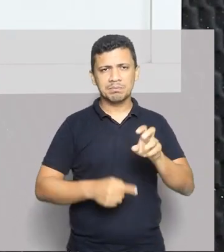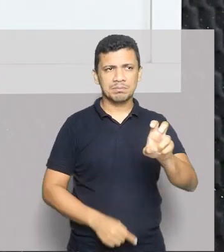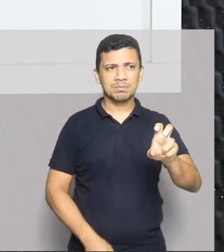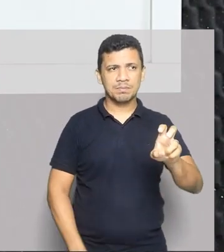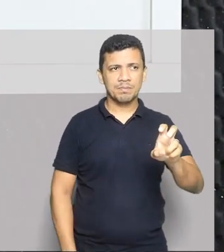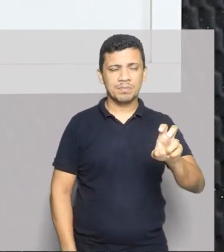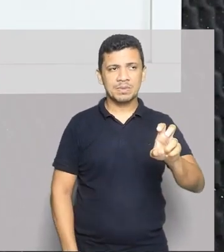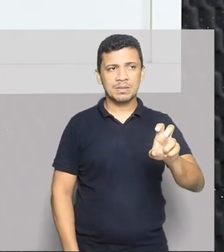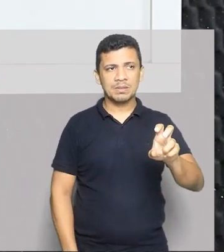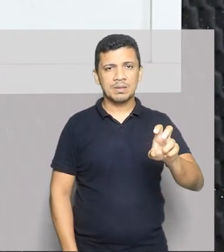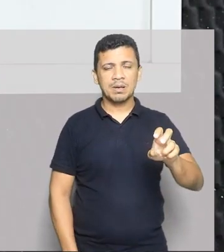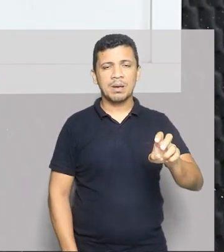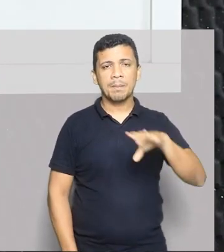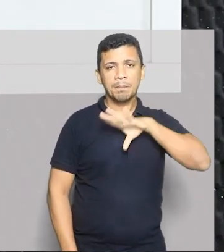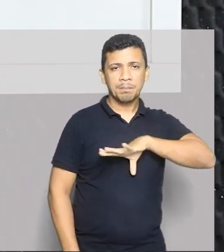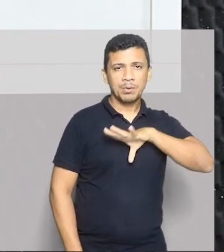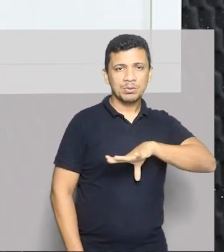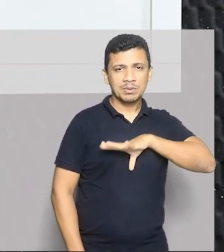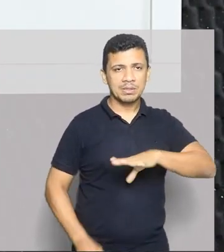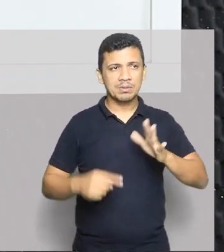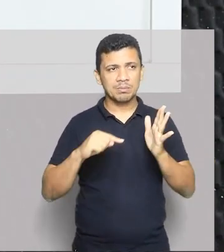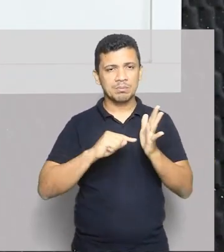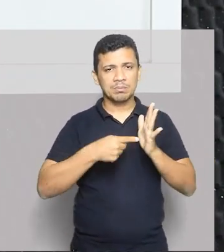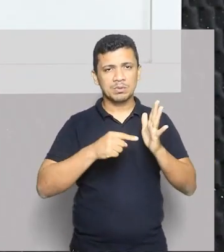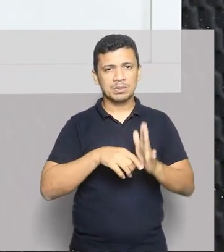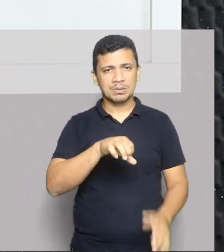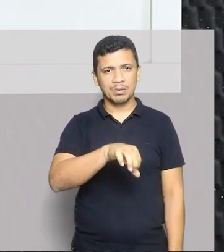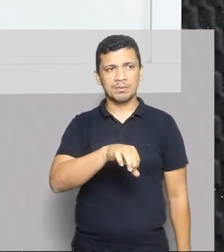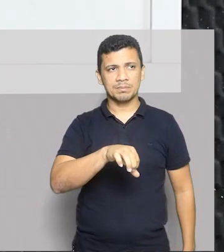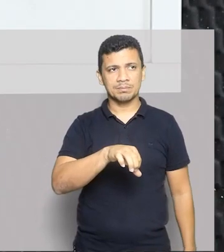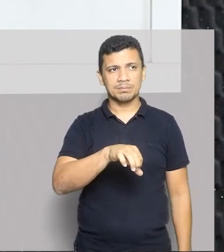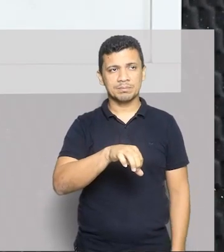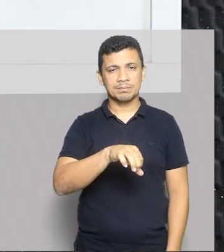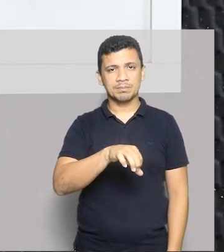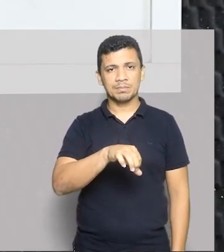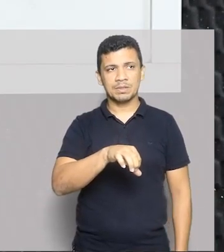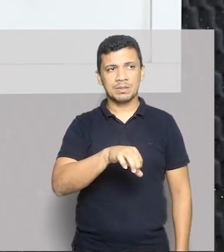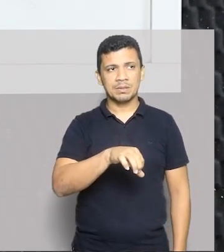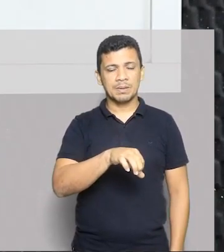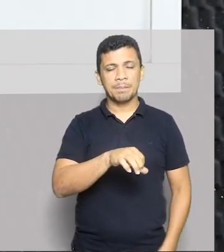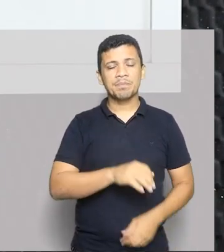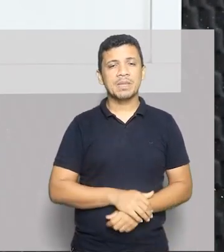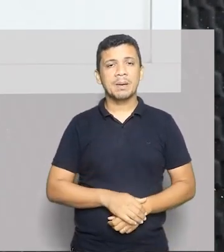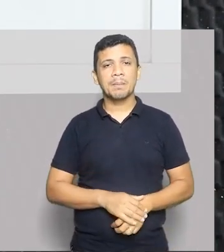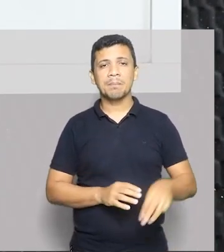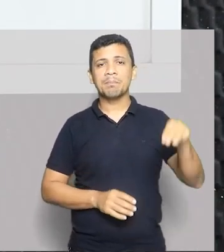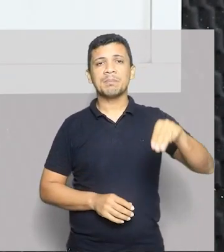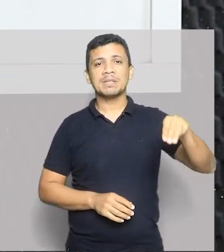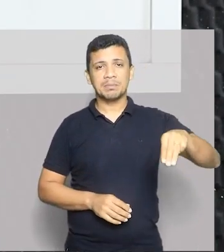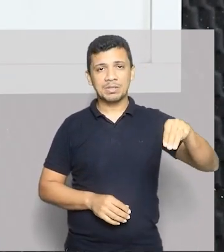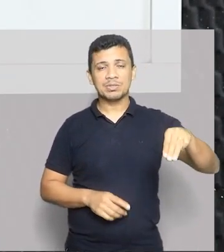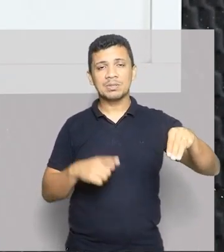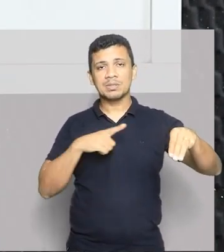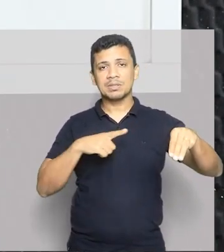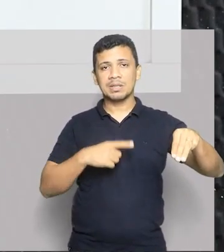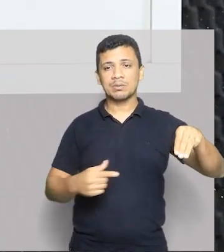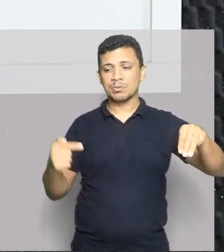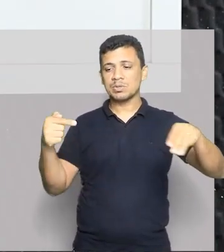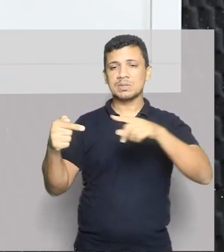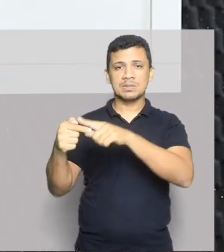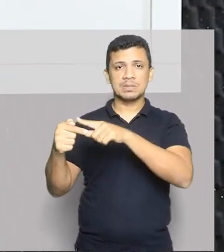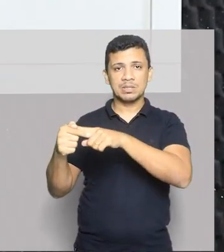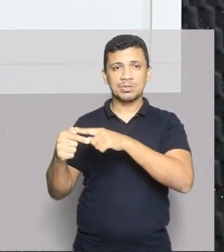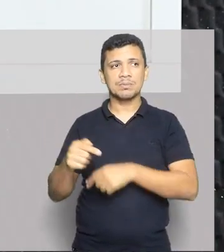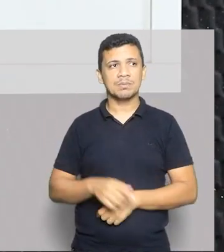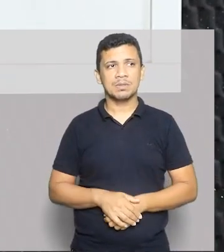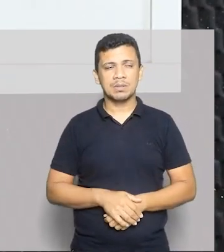tirou 9 na prova de português, certo? A prova de matemática tinha peso 7